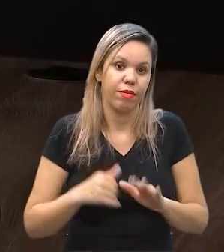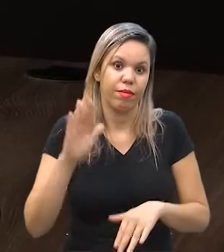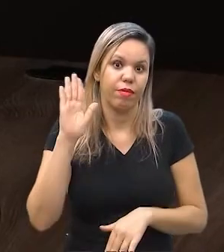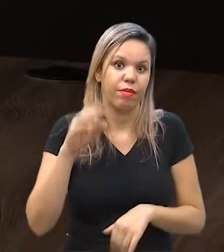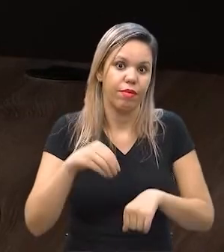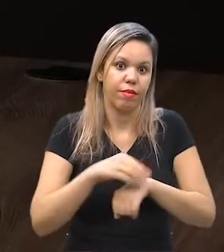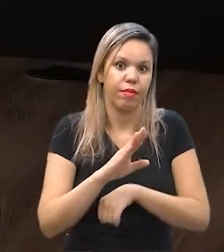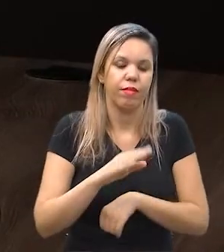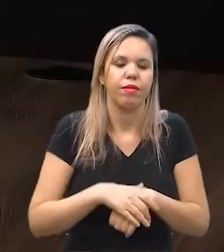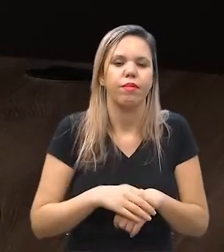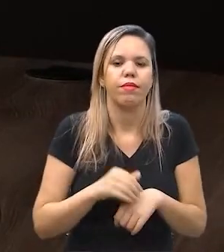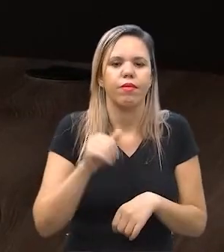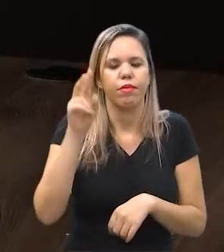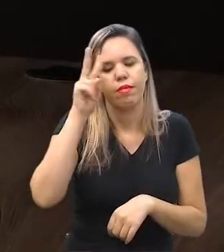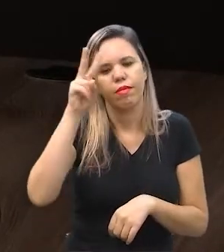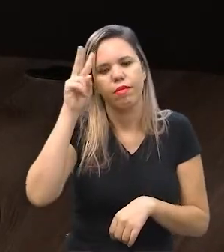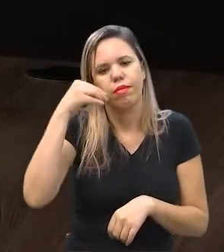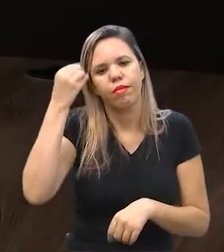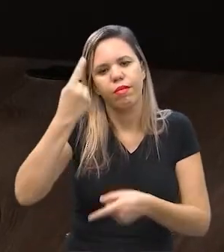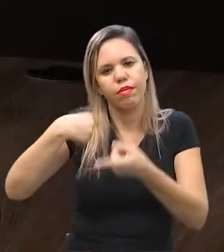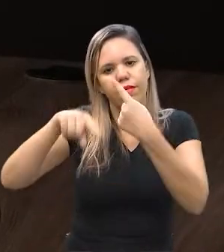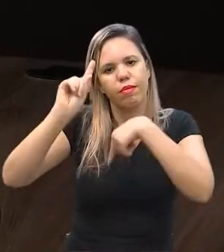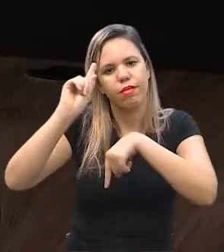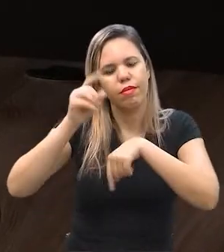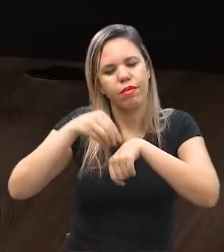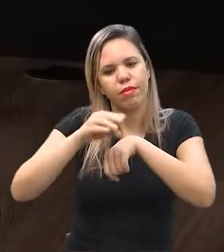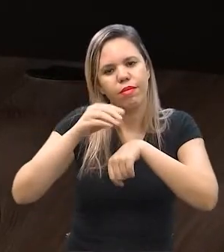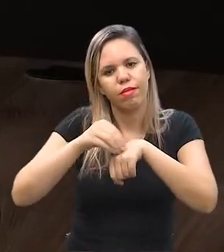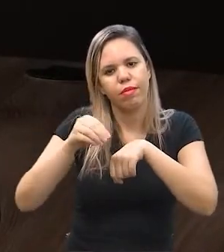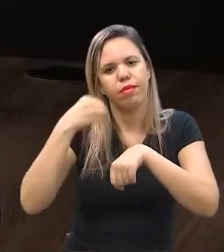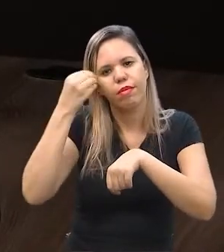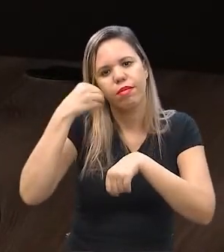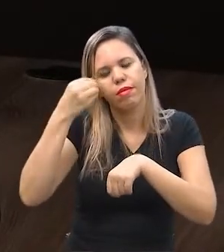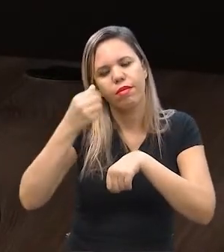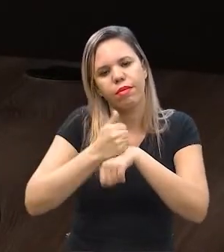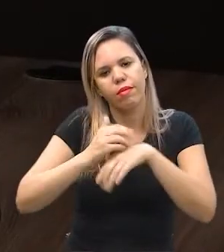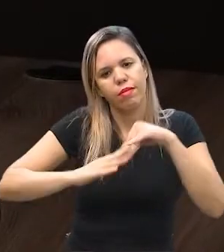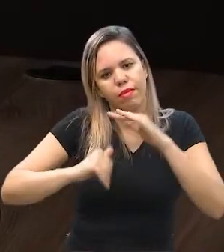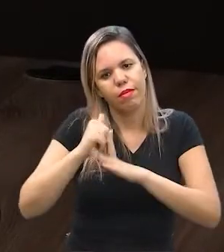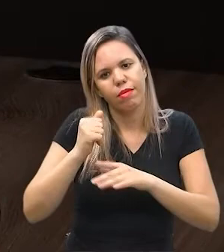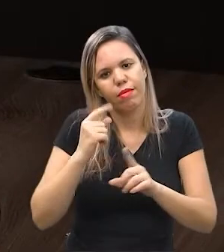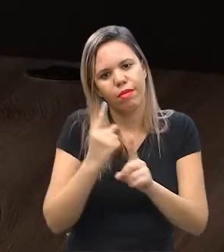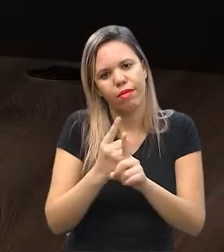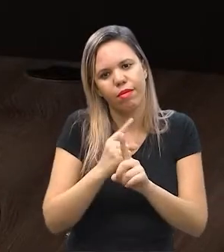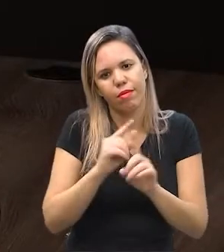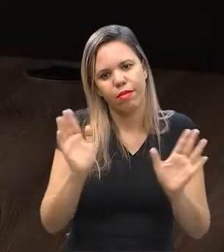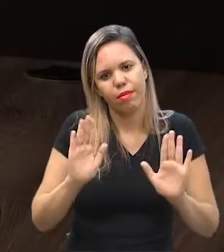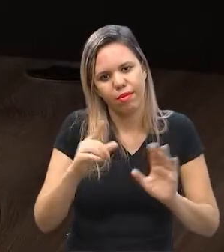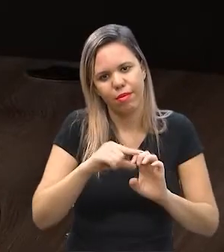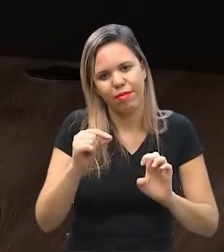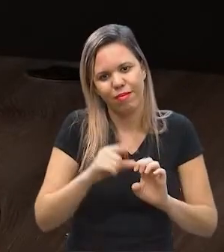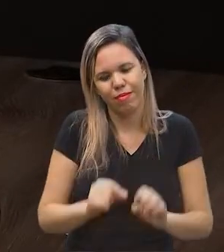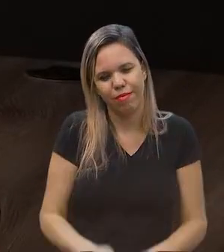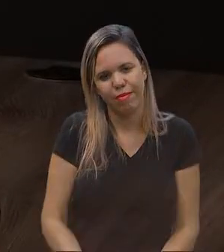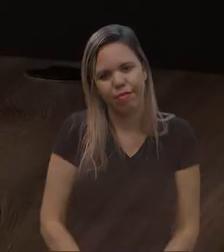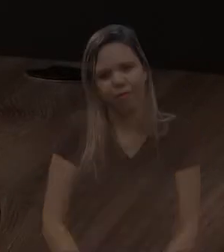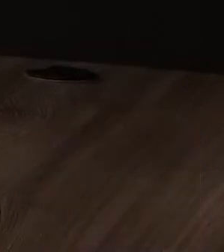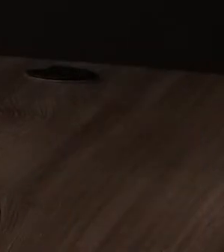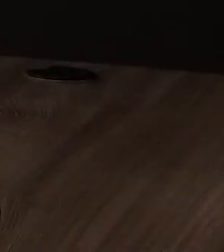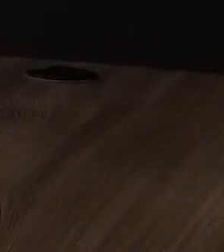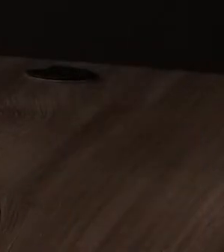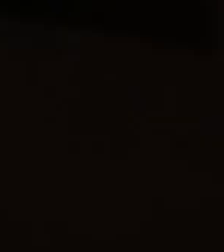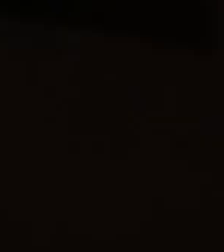vamos trazer aí mais histórias de sucesso, mais dicas de especialistas. E até um próximo Ser Empreendedor.